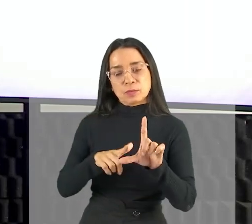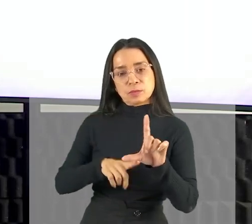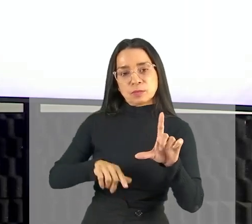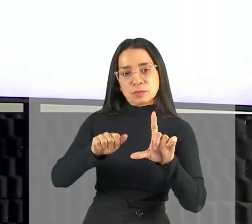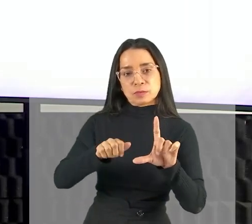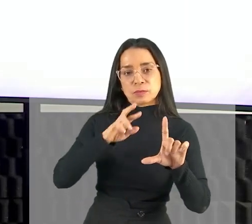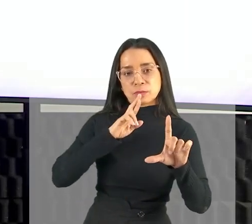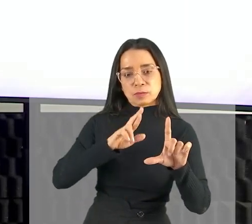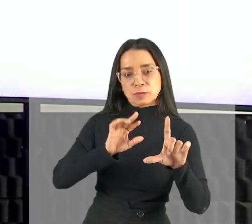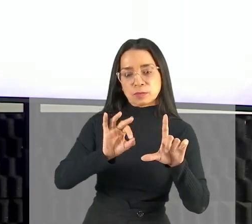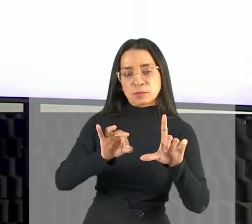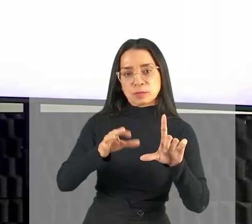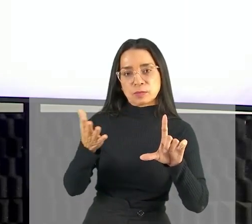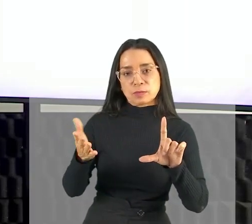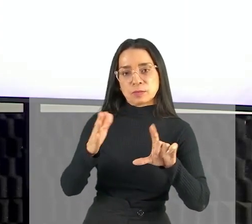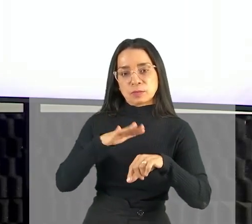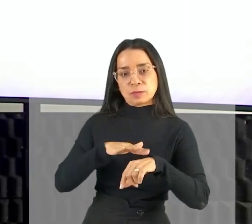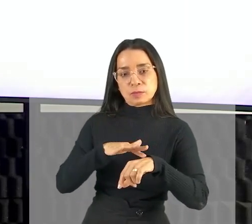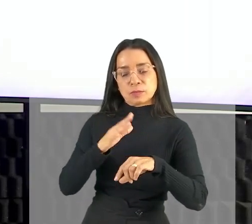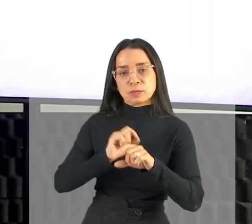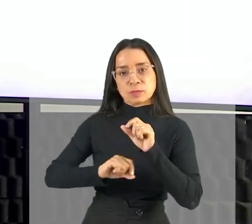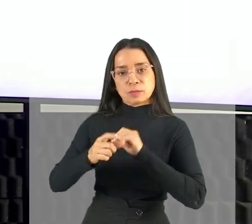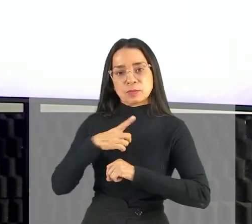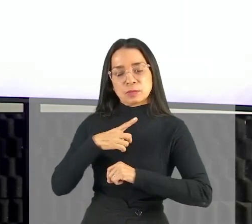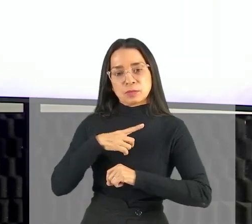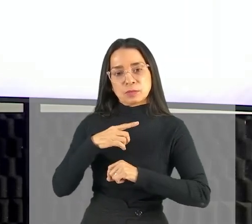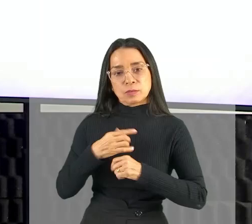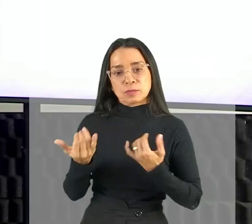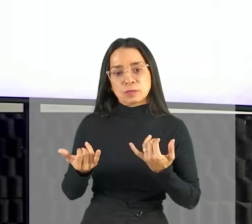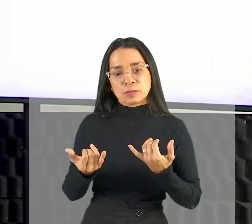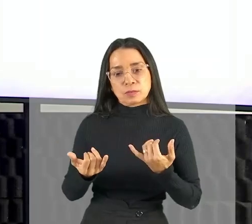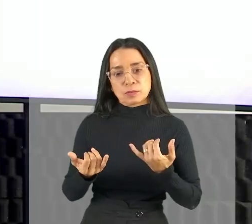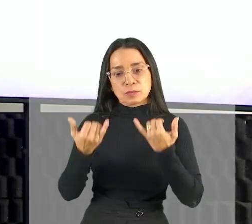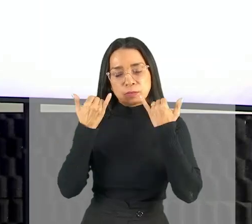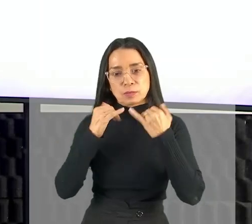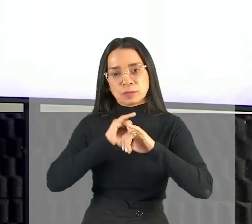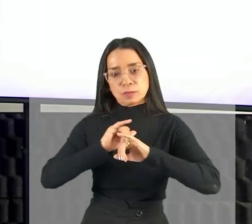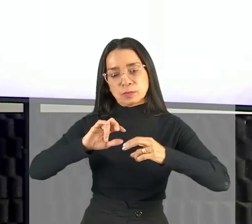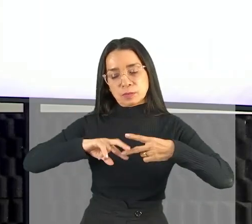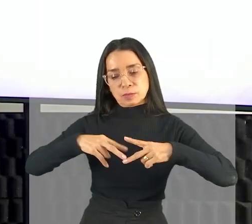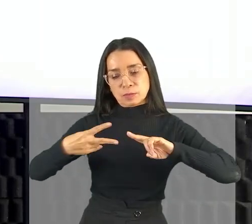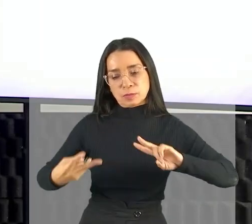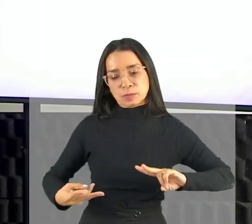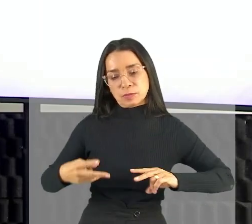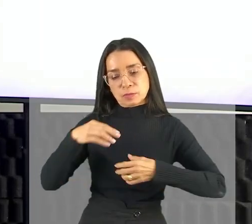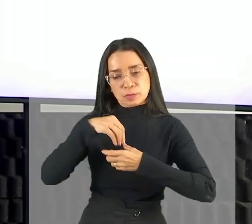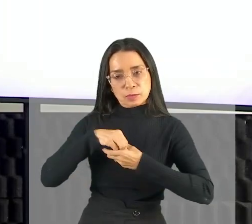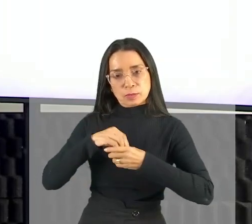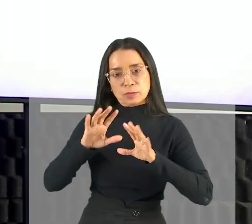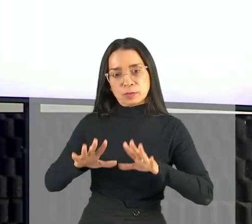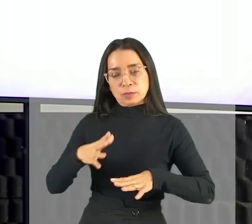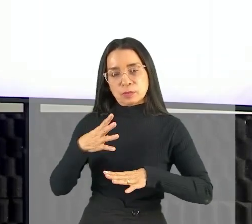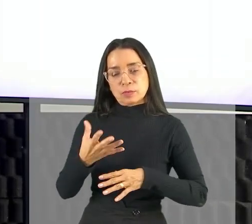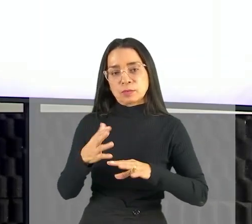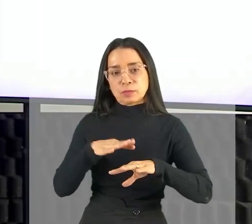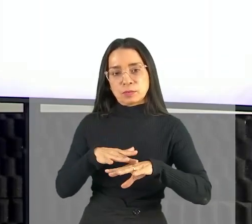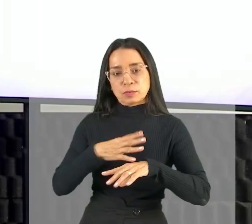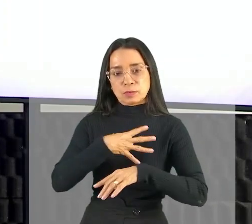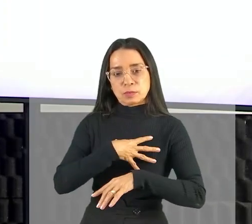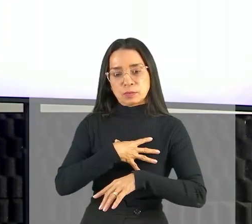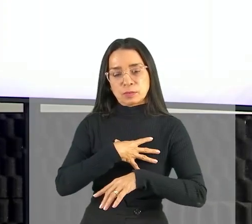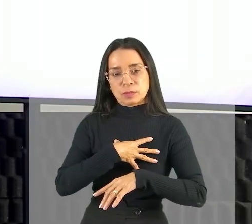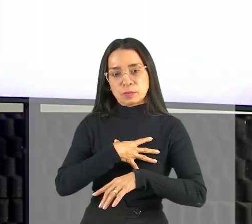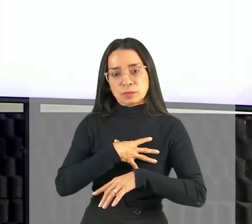só assim a doença aparece a informação genética pode até ficar guardadinha mas a doença ela aparece só em